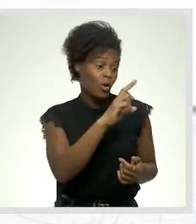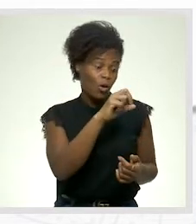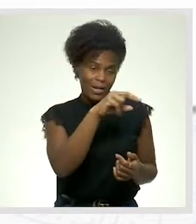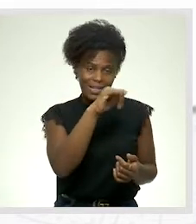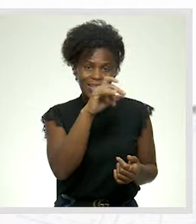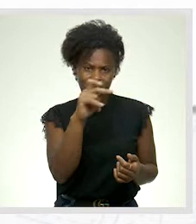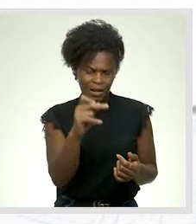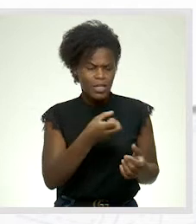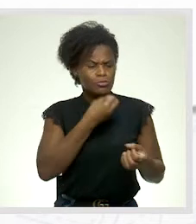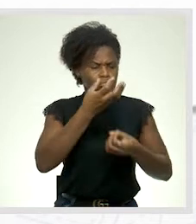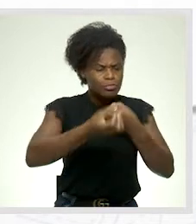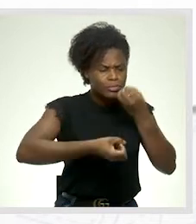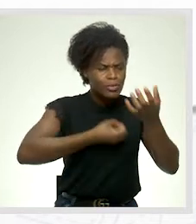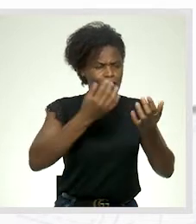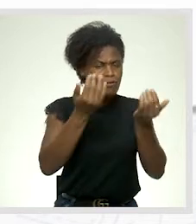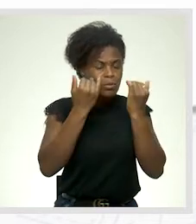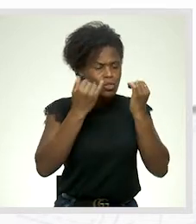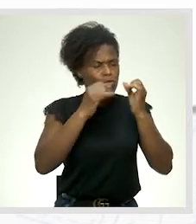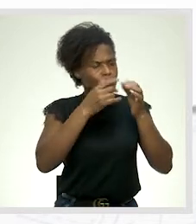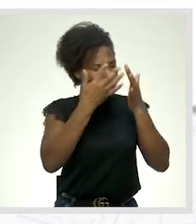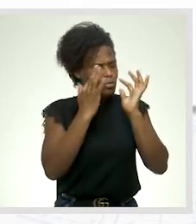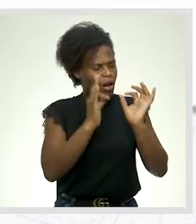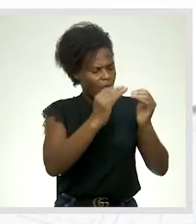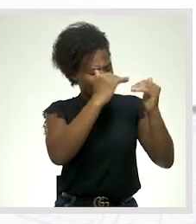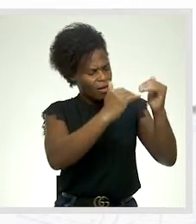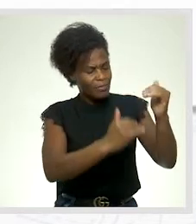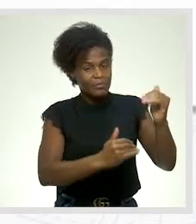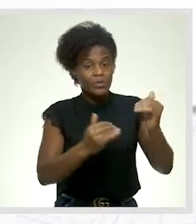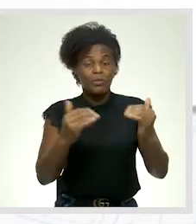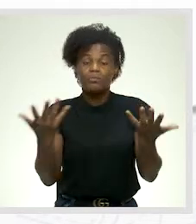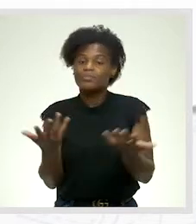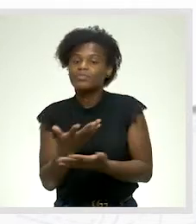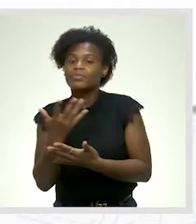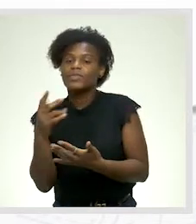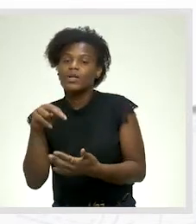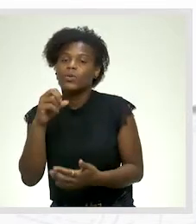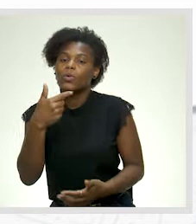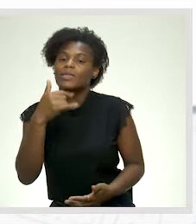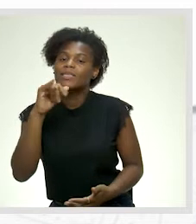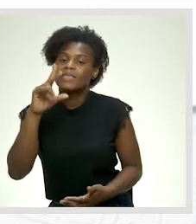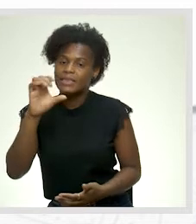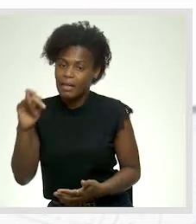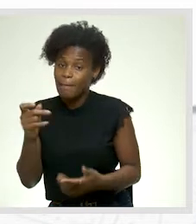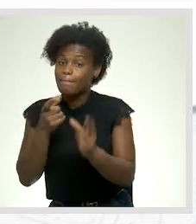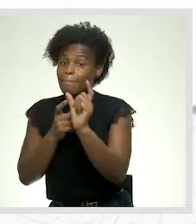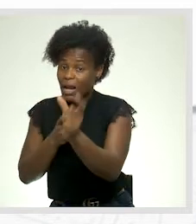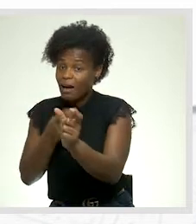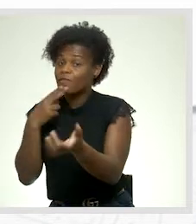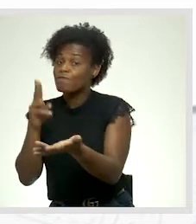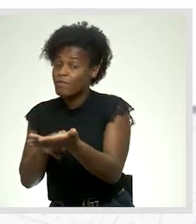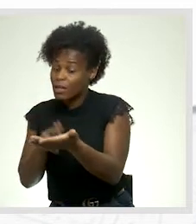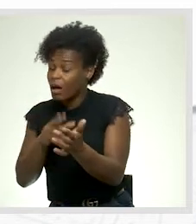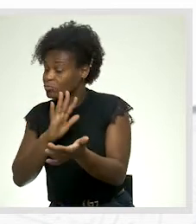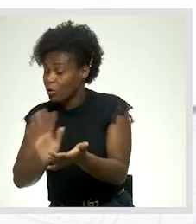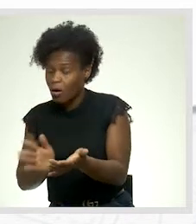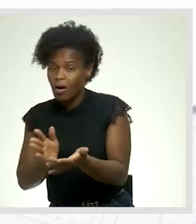informações detalhadas. Notícia, palavras com sentido denotativo. E na crónica, e